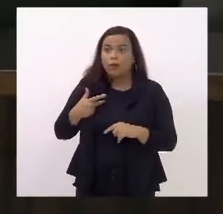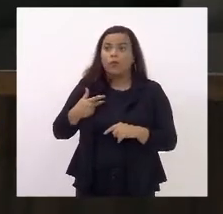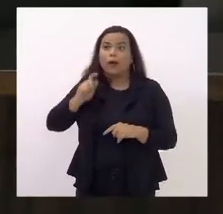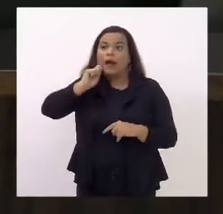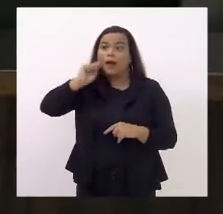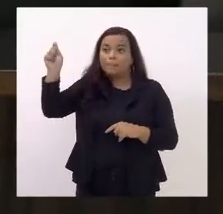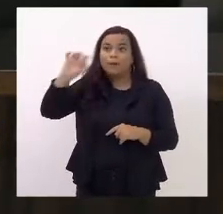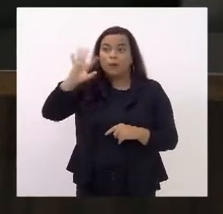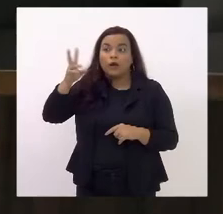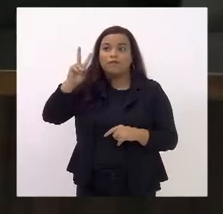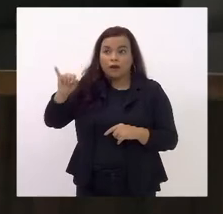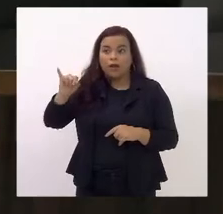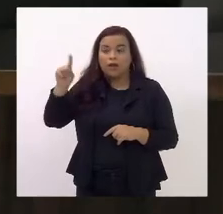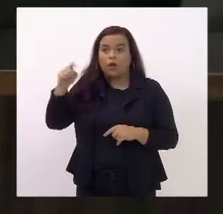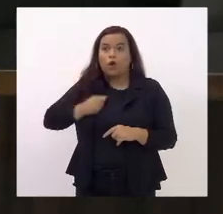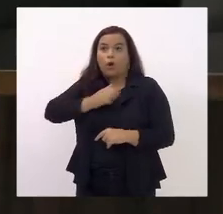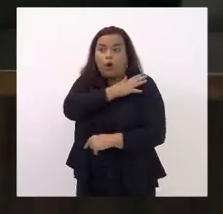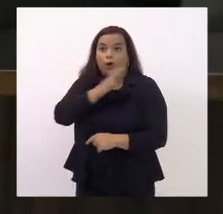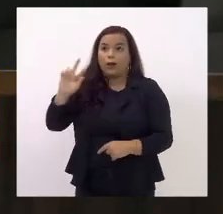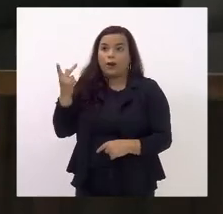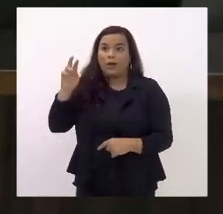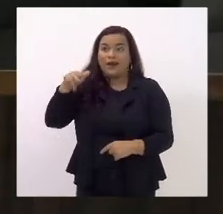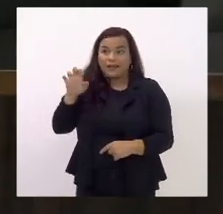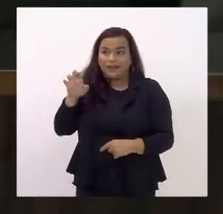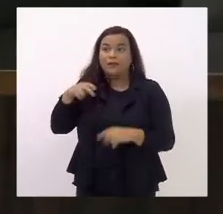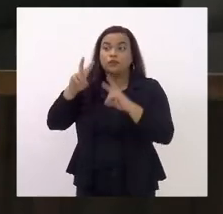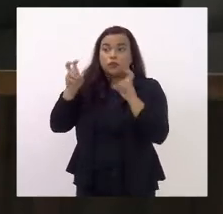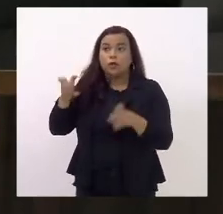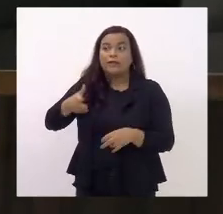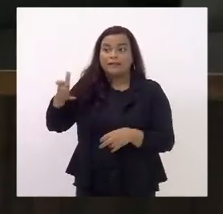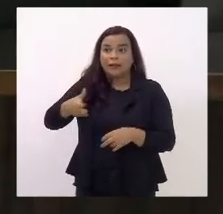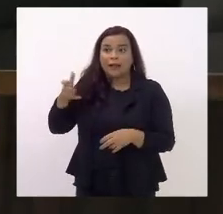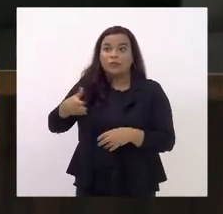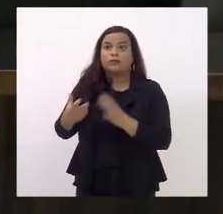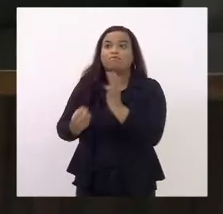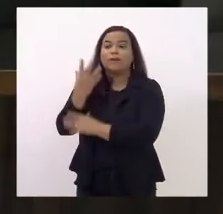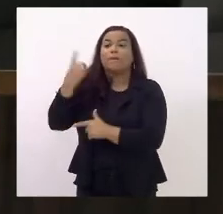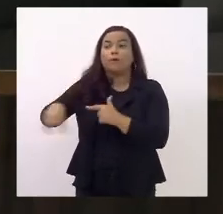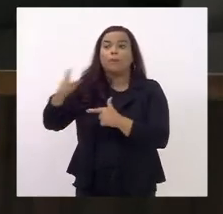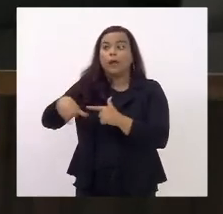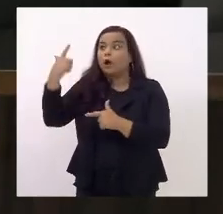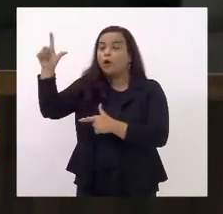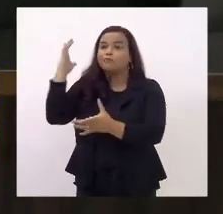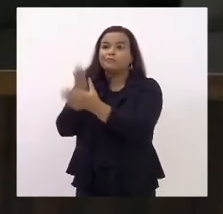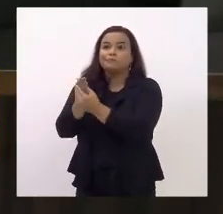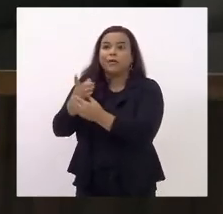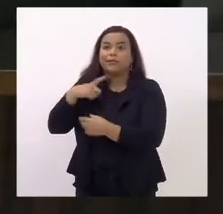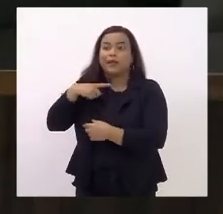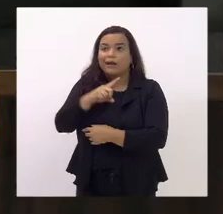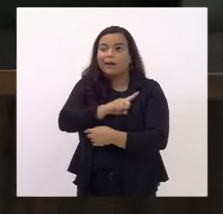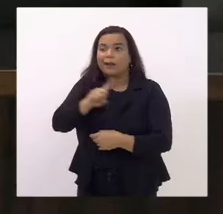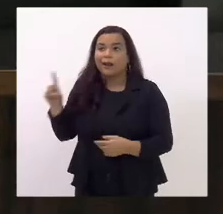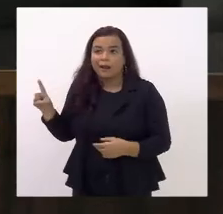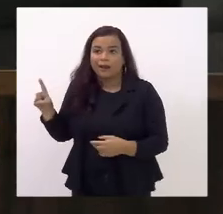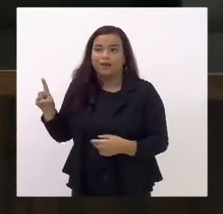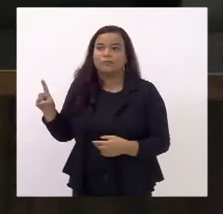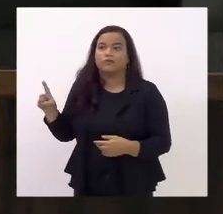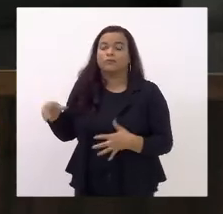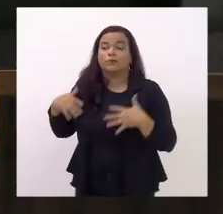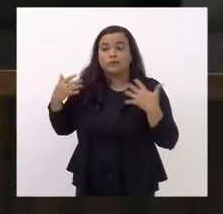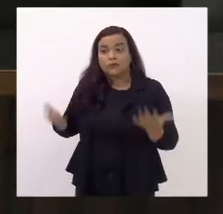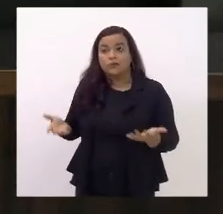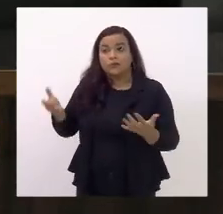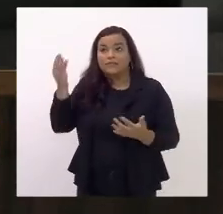em relação à idade. Mas agora surgiu um outro problema, são os que entraram na justiça e foram negados, transitou e julgou. Então vamos tentar